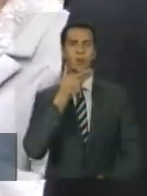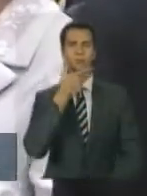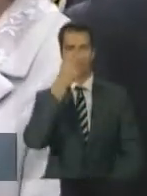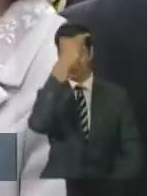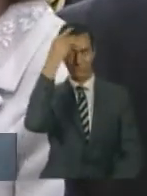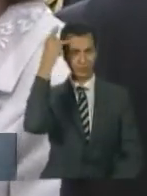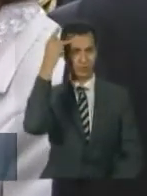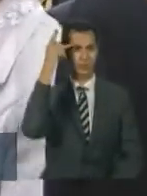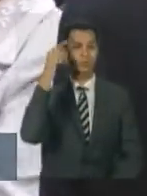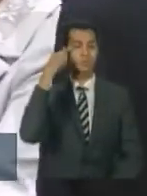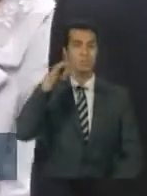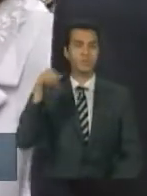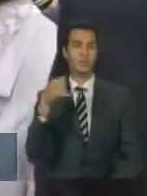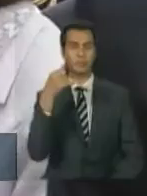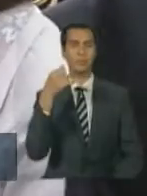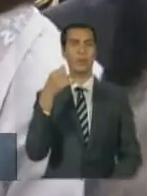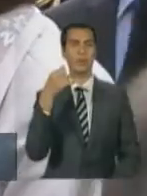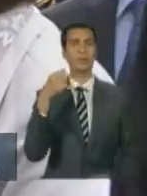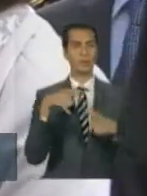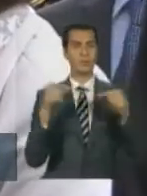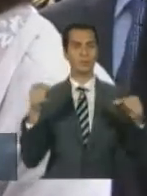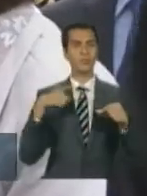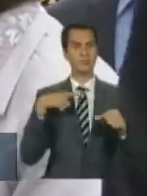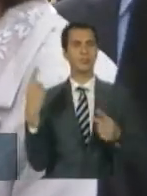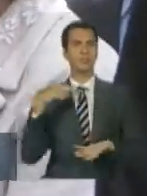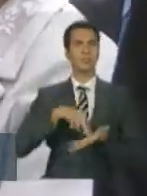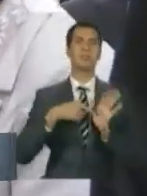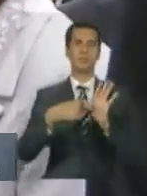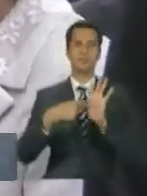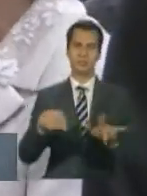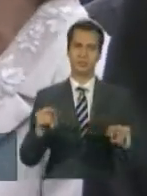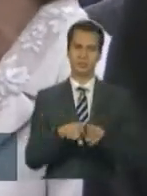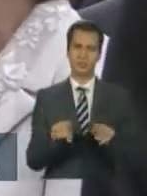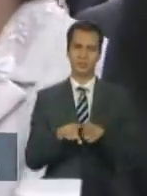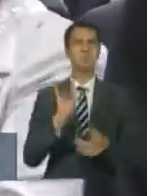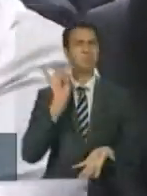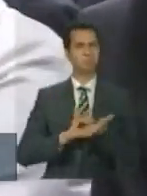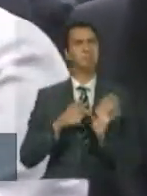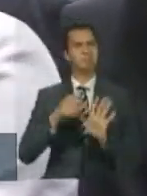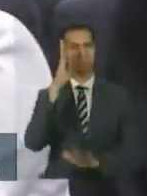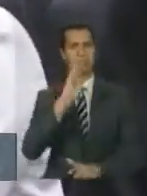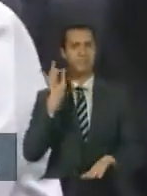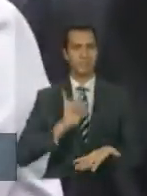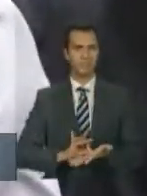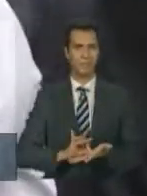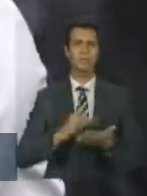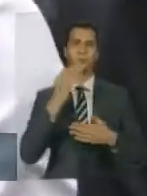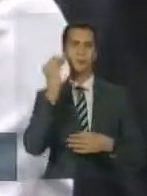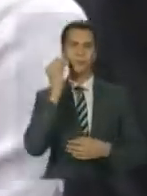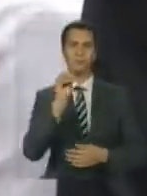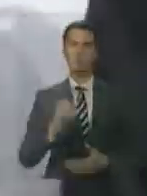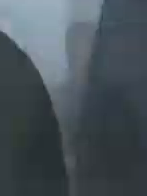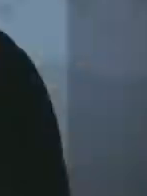na apresentação. Que mostra a diversidade do nosso país, a real diversidade. Um beijo para você.